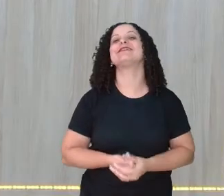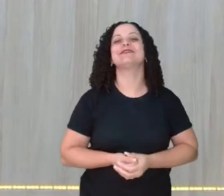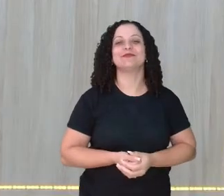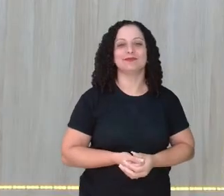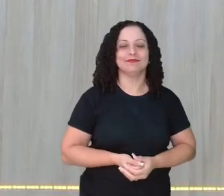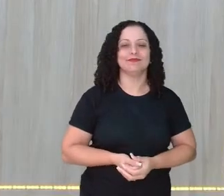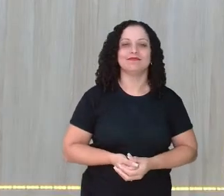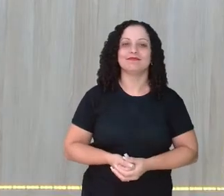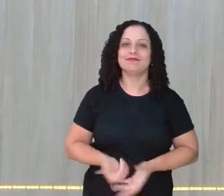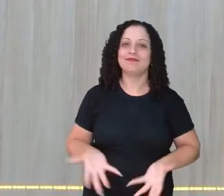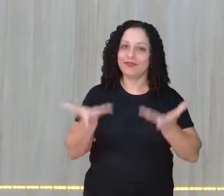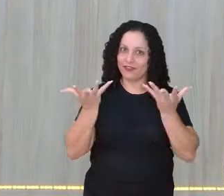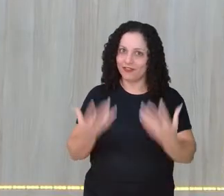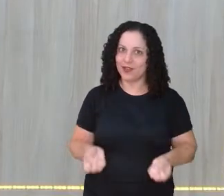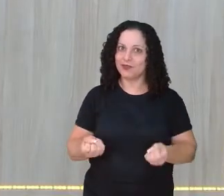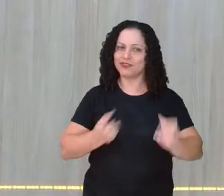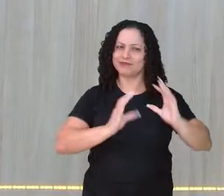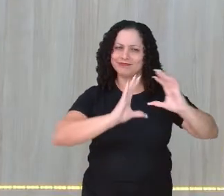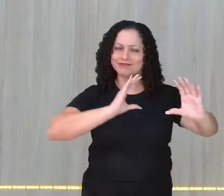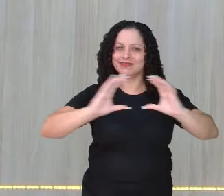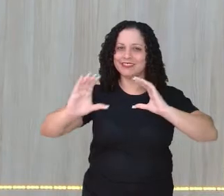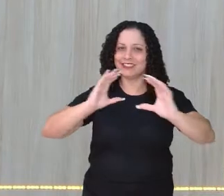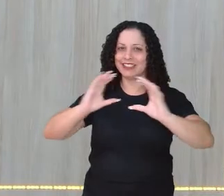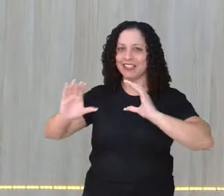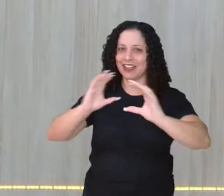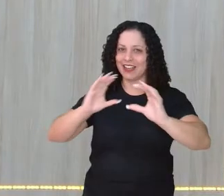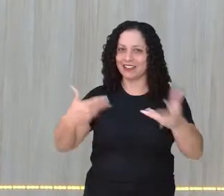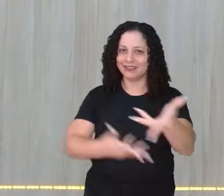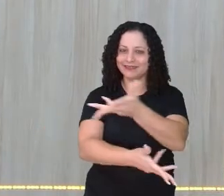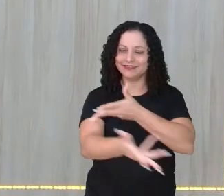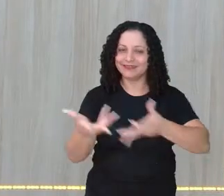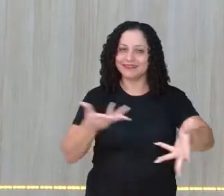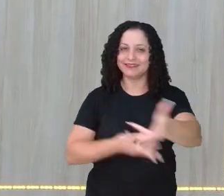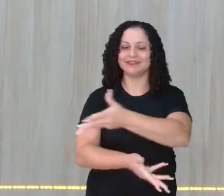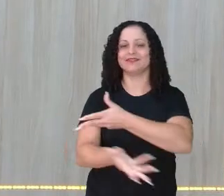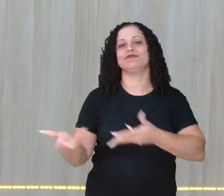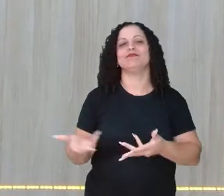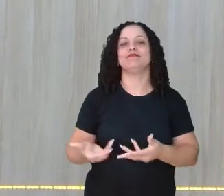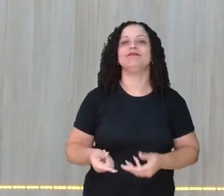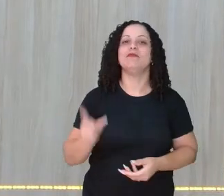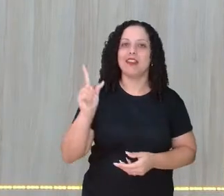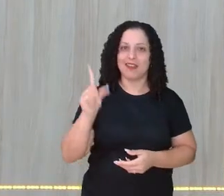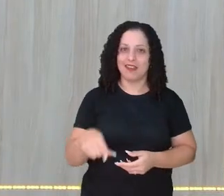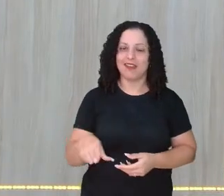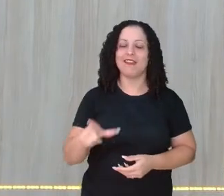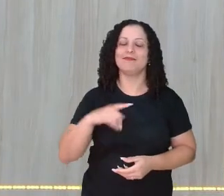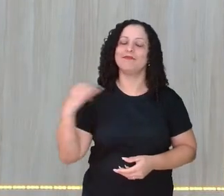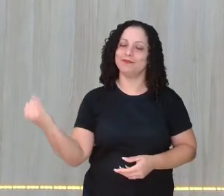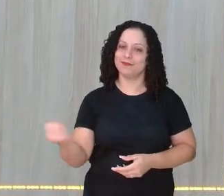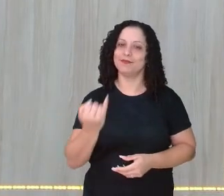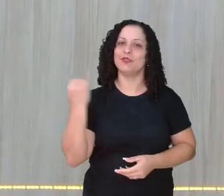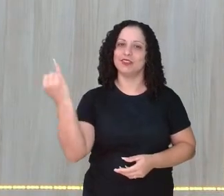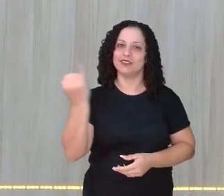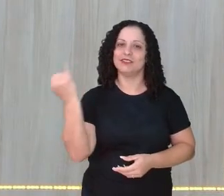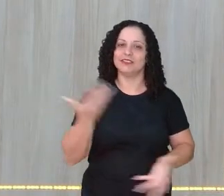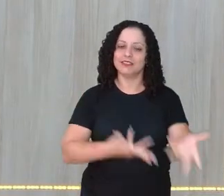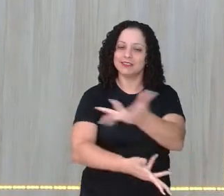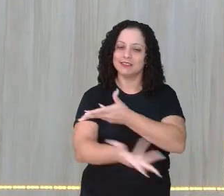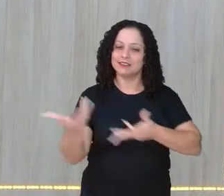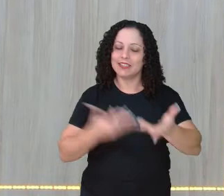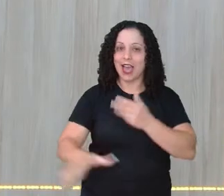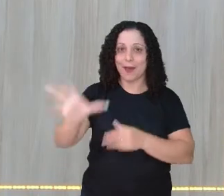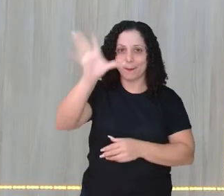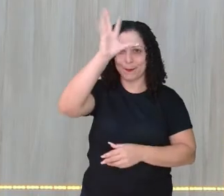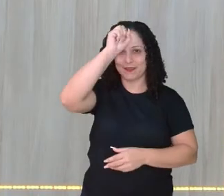comunicar, né? Vamos falar uns com os outros, porque é assim, na interação a gente aprende.